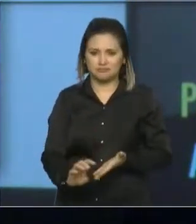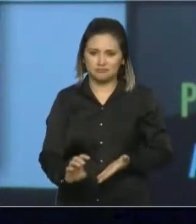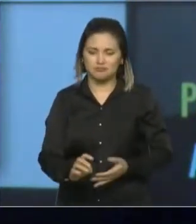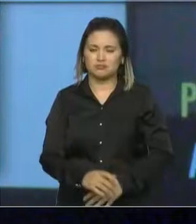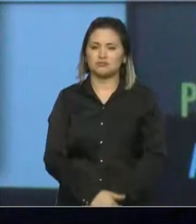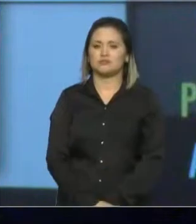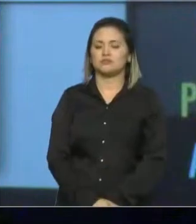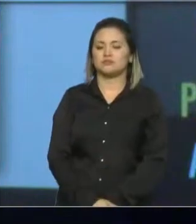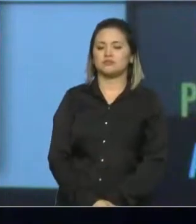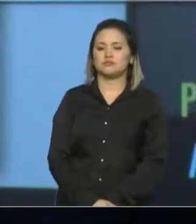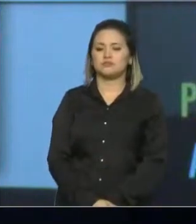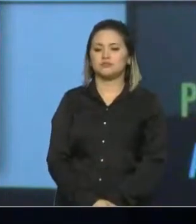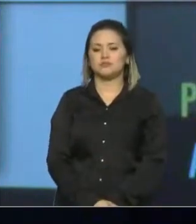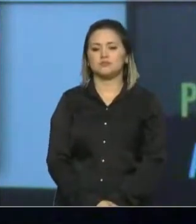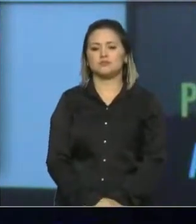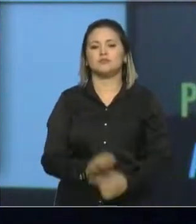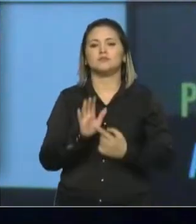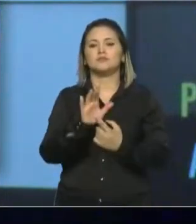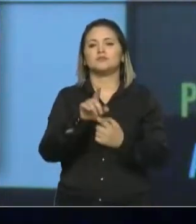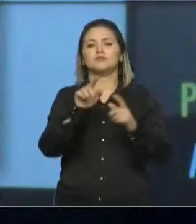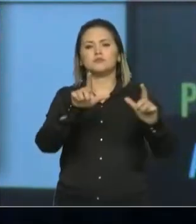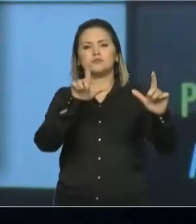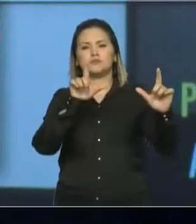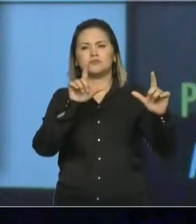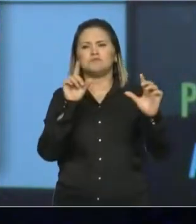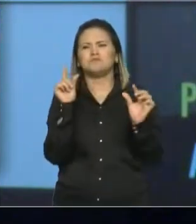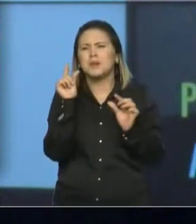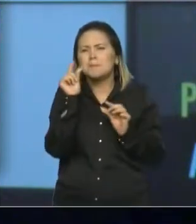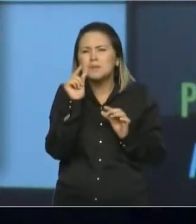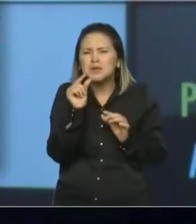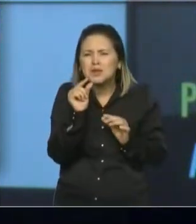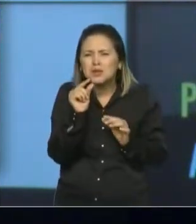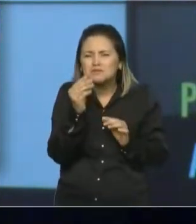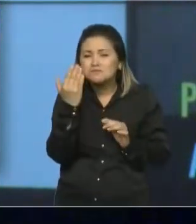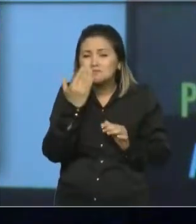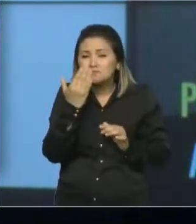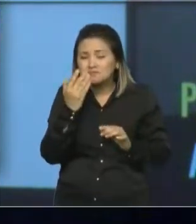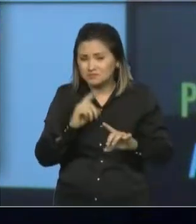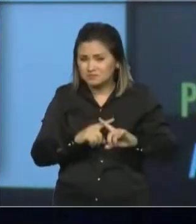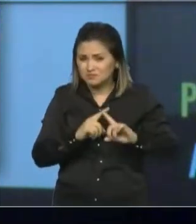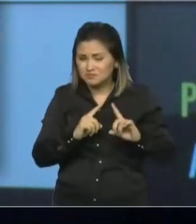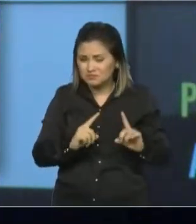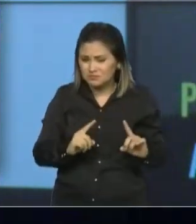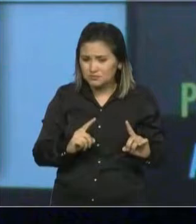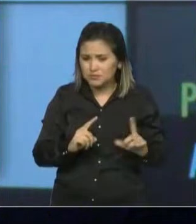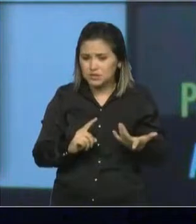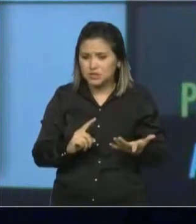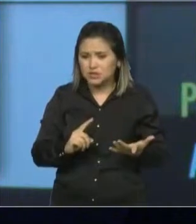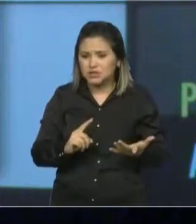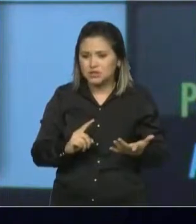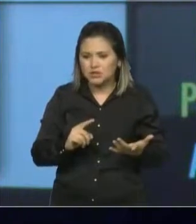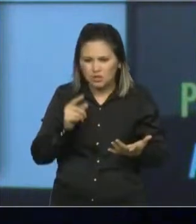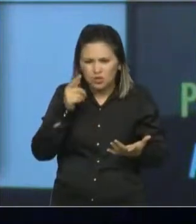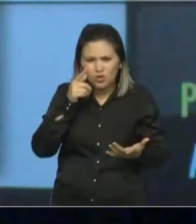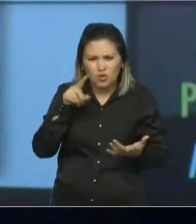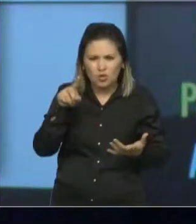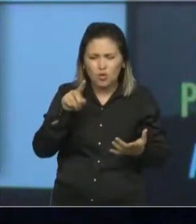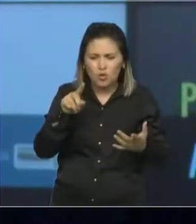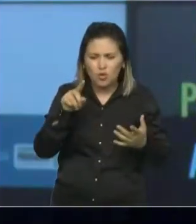É essa daí. Está pequeno, mas não dá para aumentar, né? Tem como aumentar? Dá um zoom?